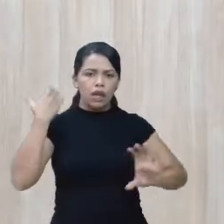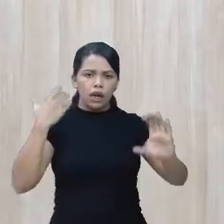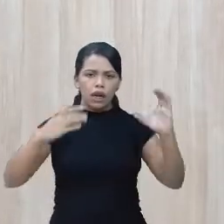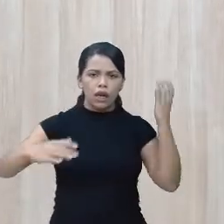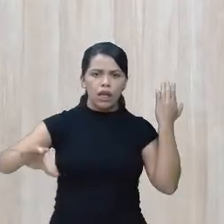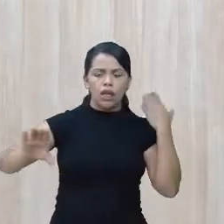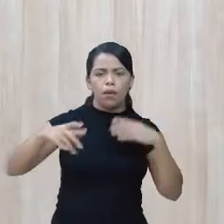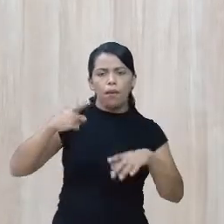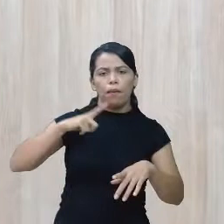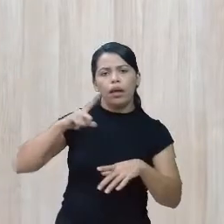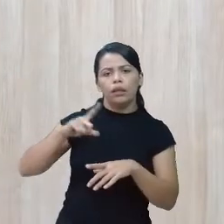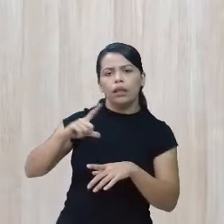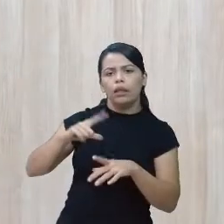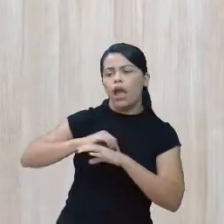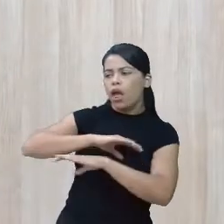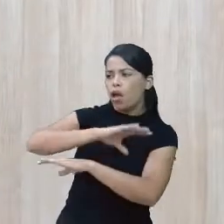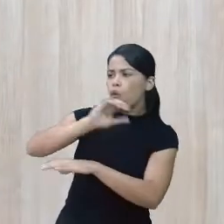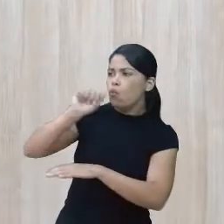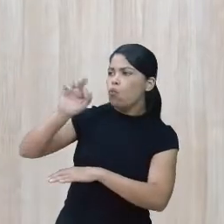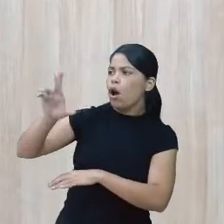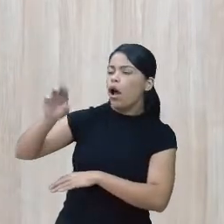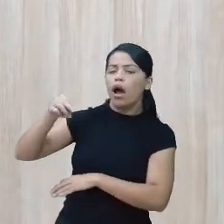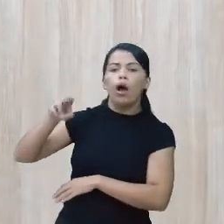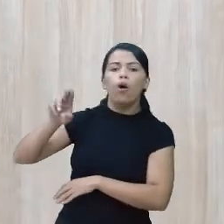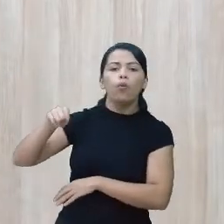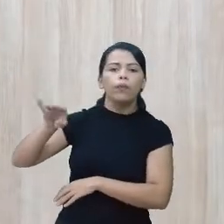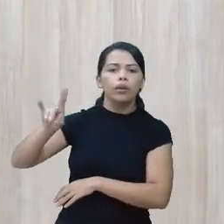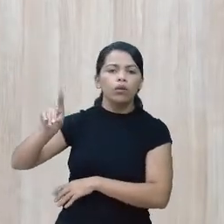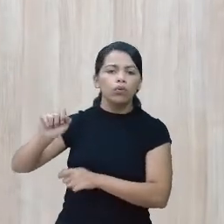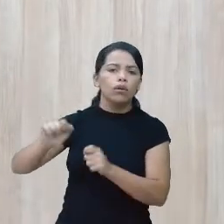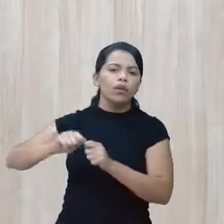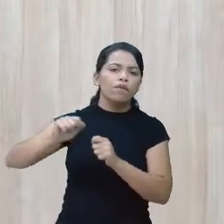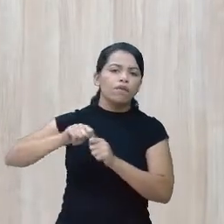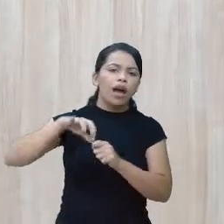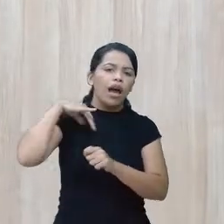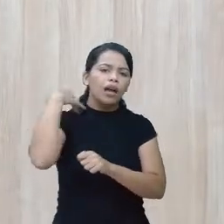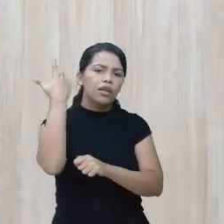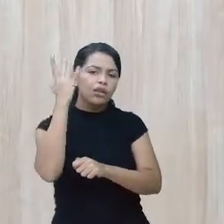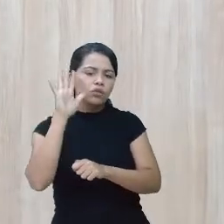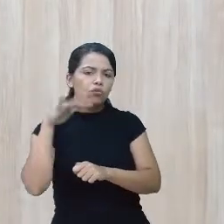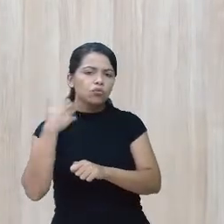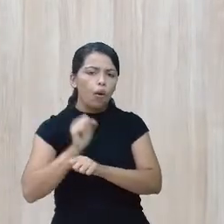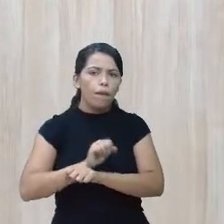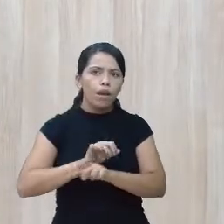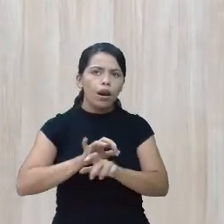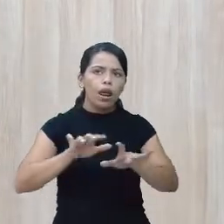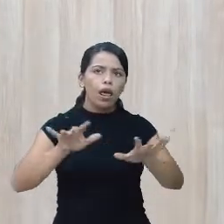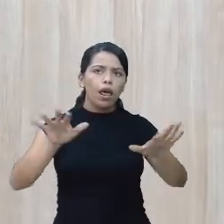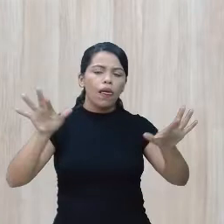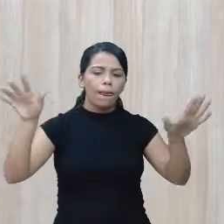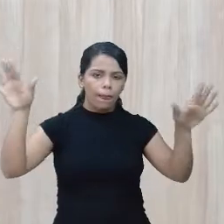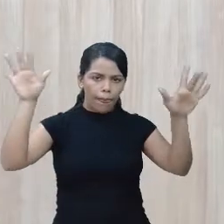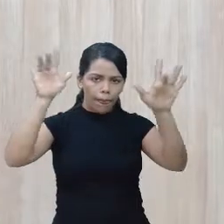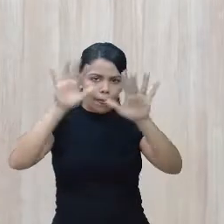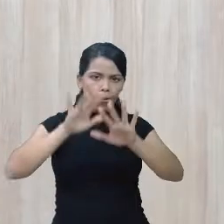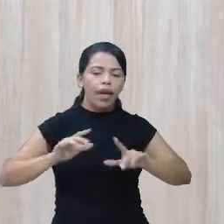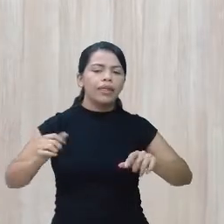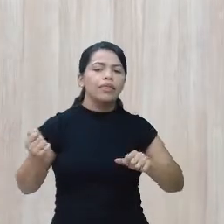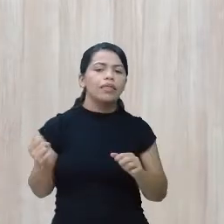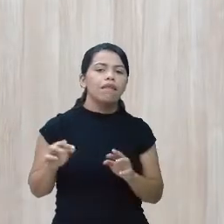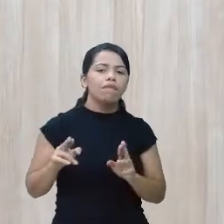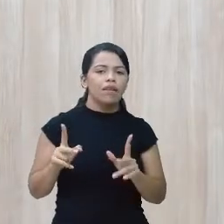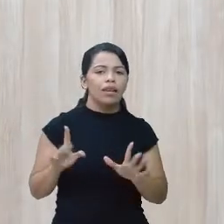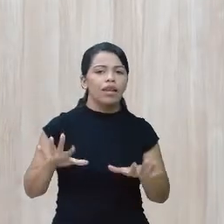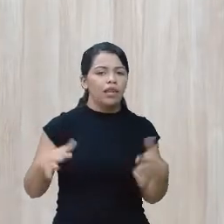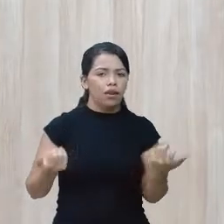de umidade do ar, que faz com que o som reverbere de um jeito ou de outro. Então, é possível entender o